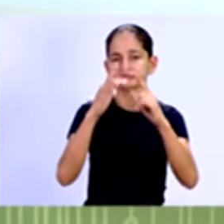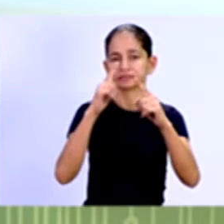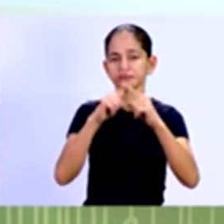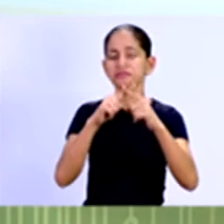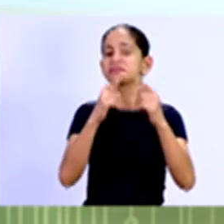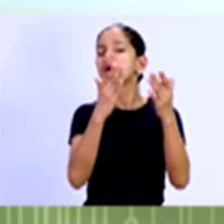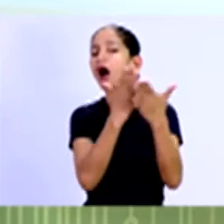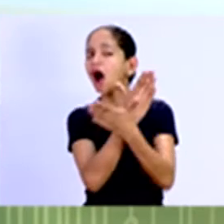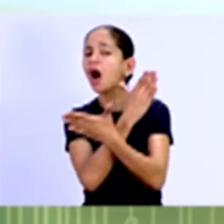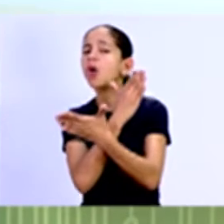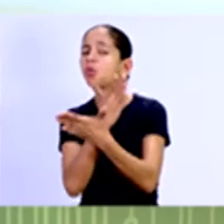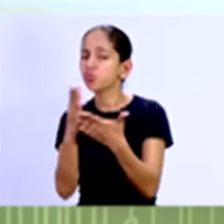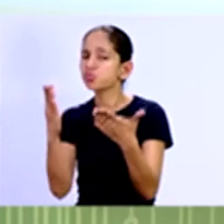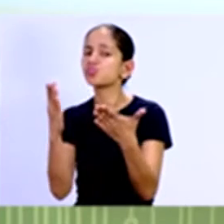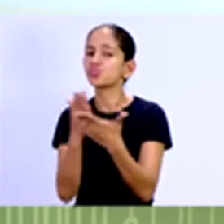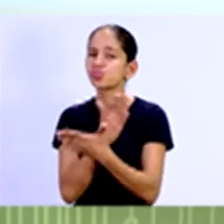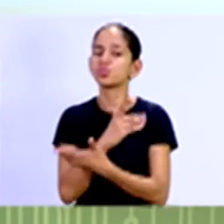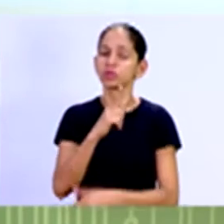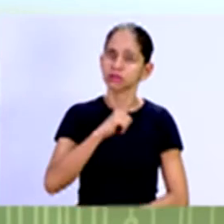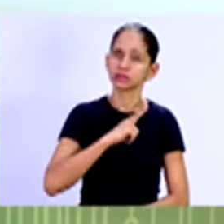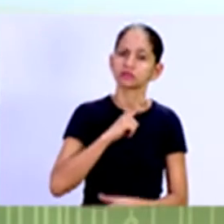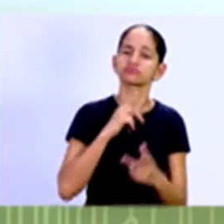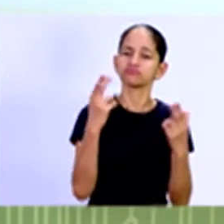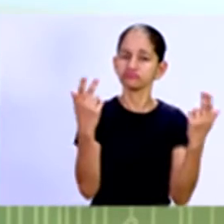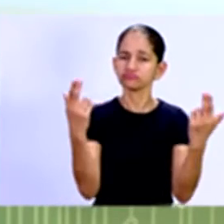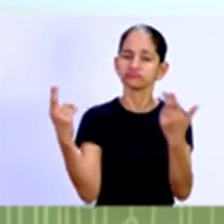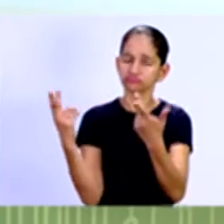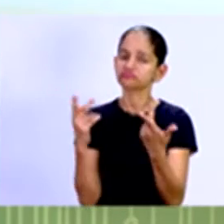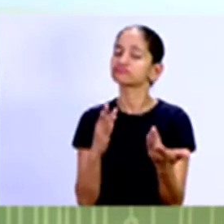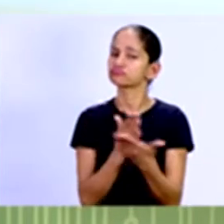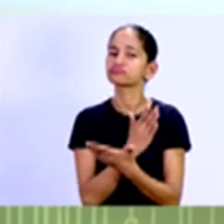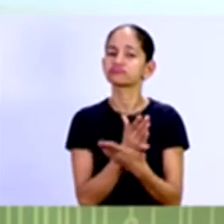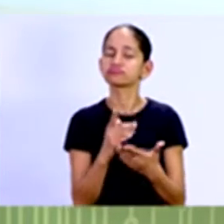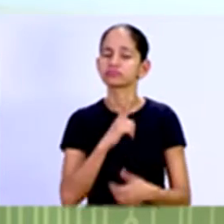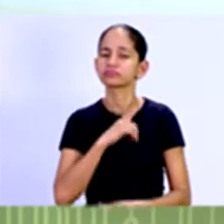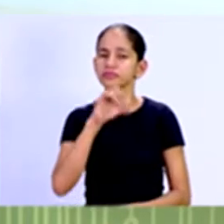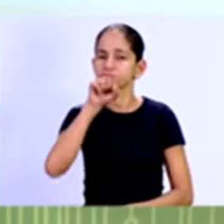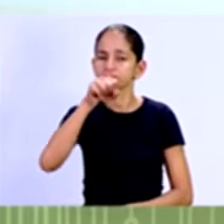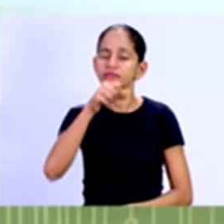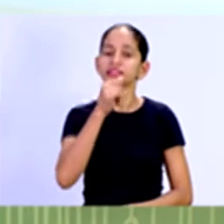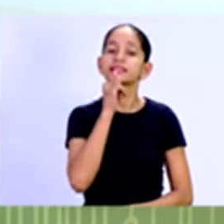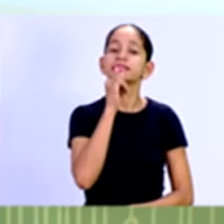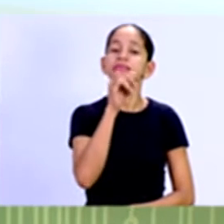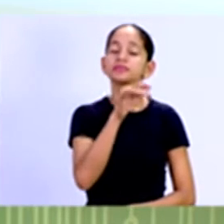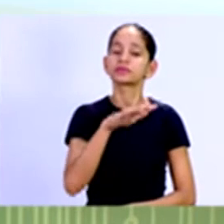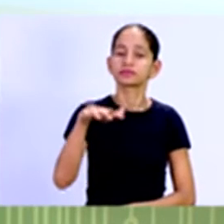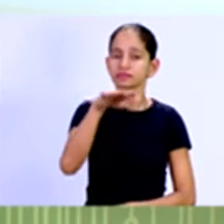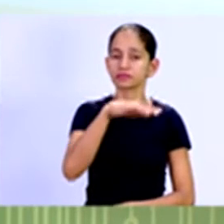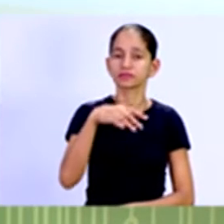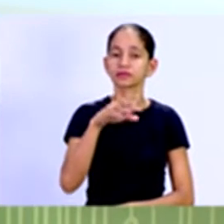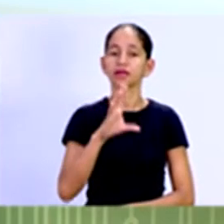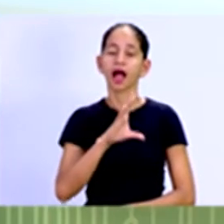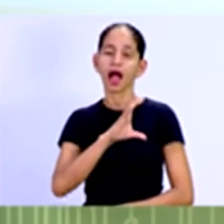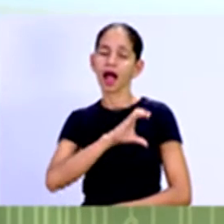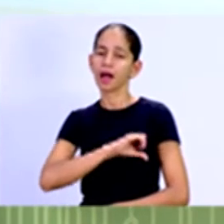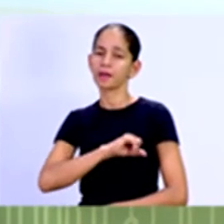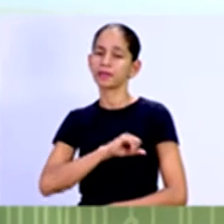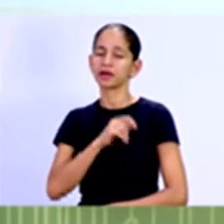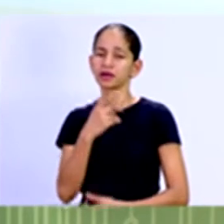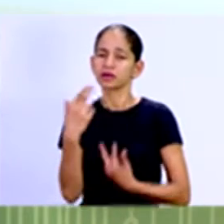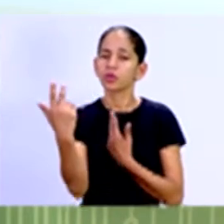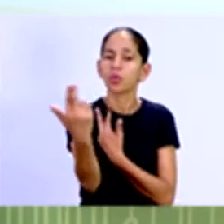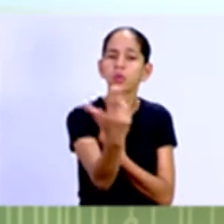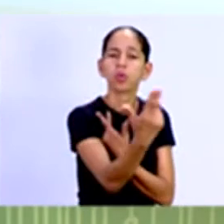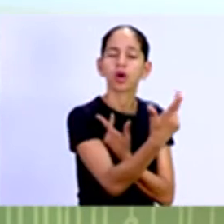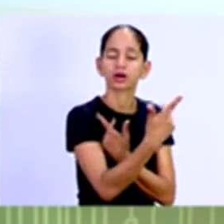algumas máximas também, assim como Kant traz essa máxima, né? A máxima, por exemplo, amai aos outros como a ti